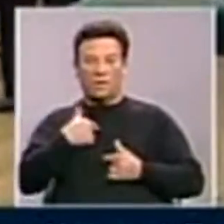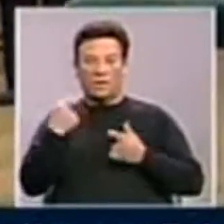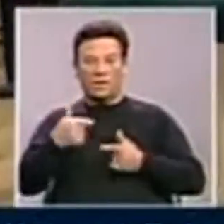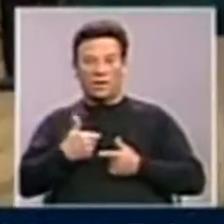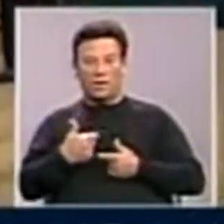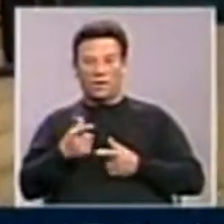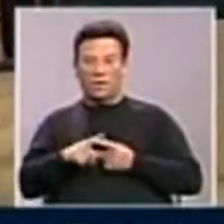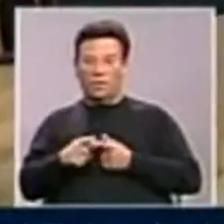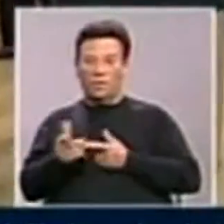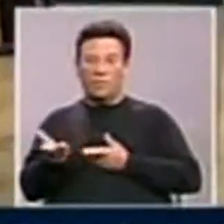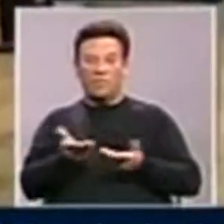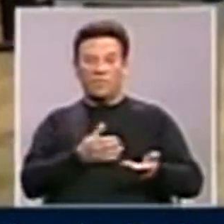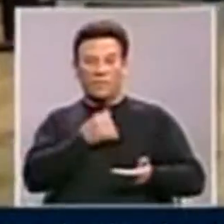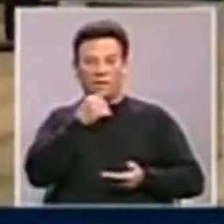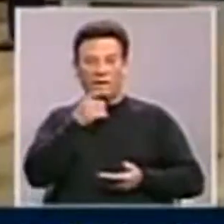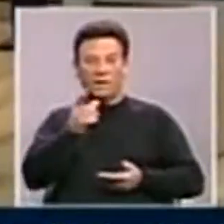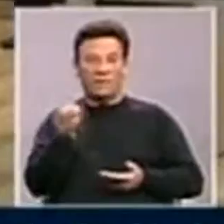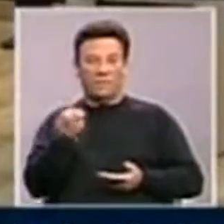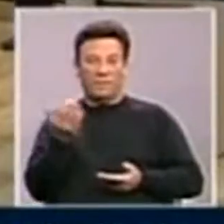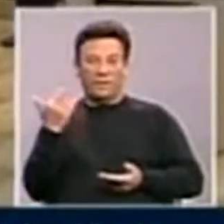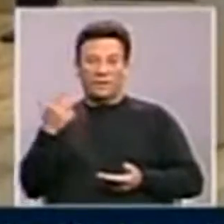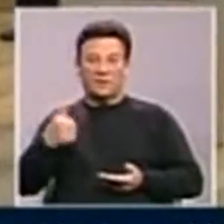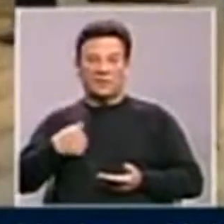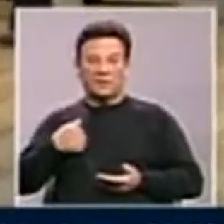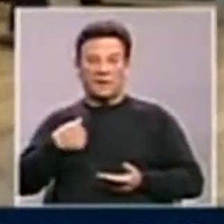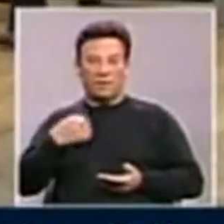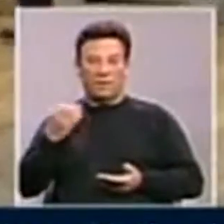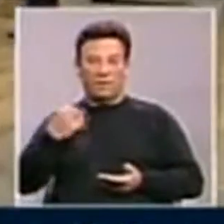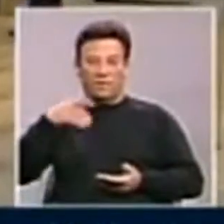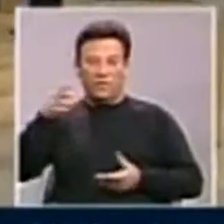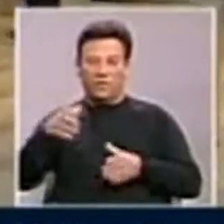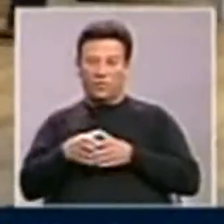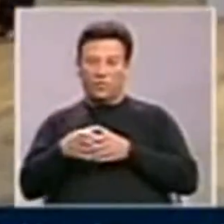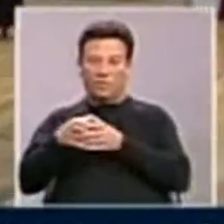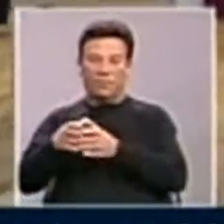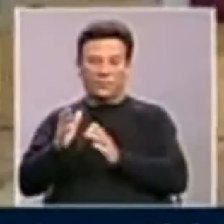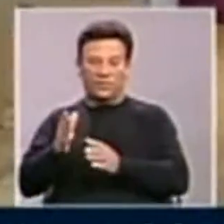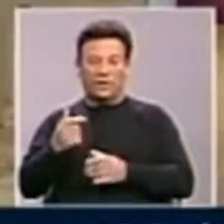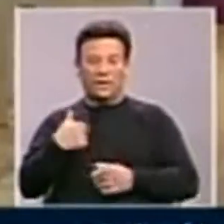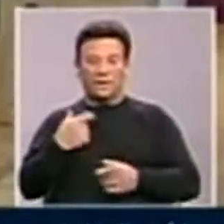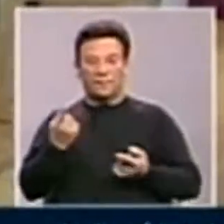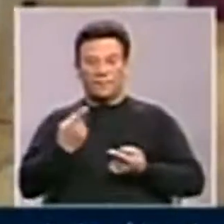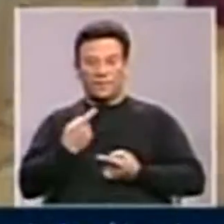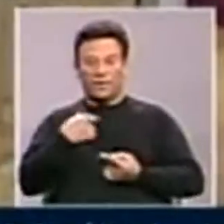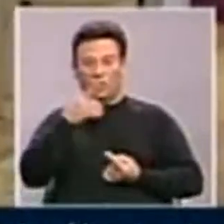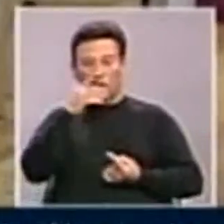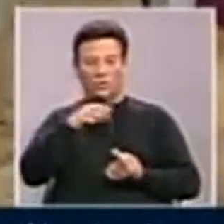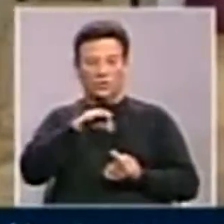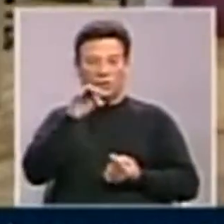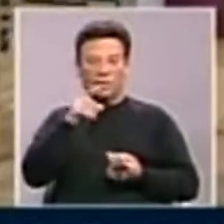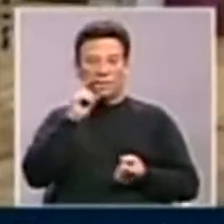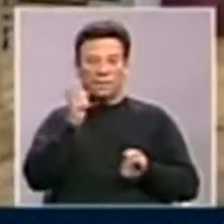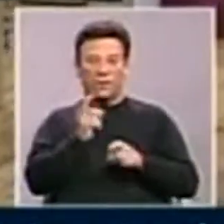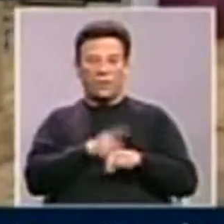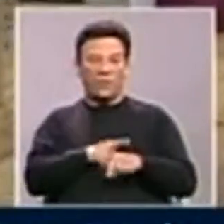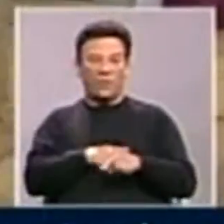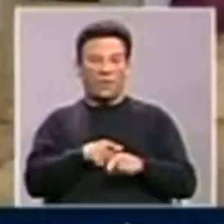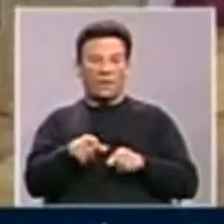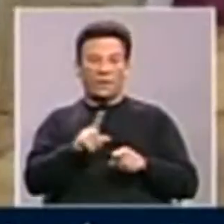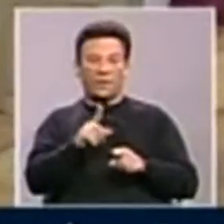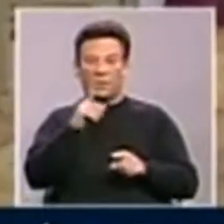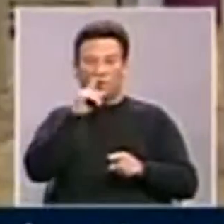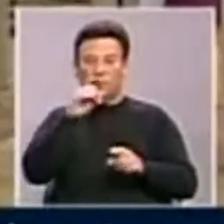somos convidados, como temos sido, ainda sábado estivemos fora com o grupo, nós temos que escolher, procurar horas que